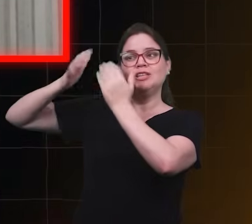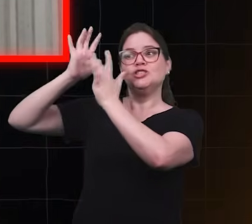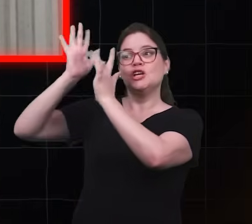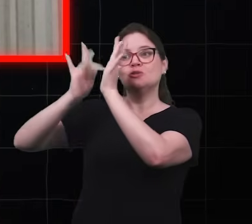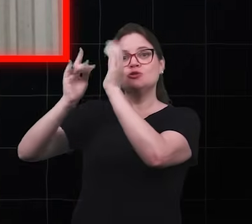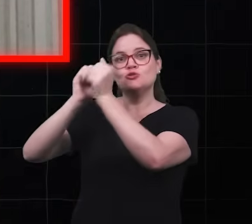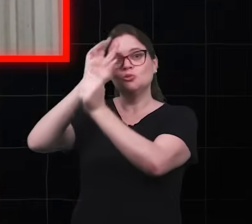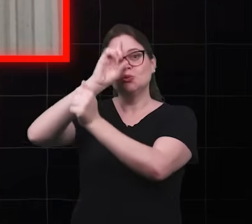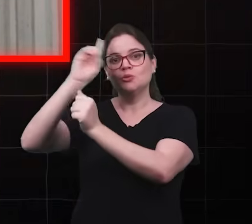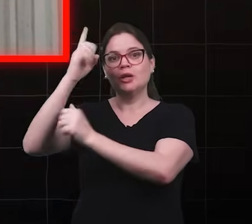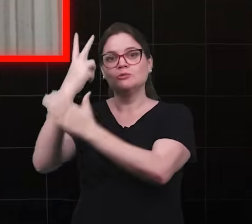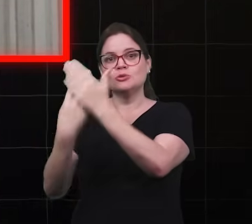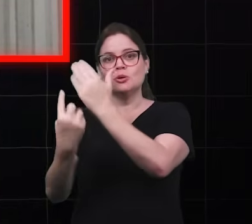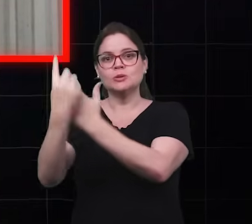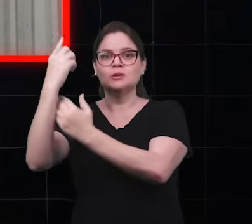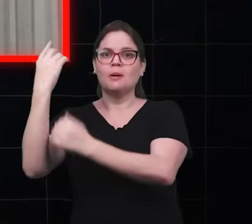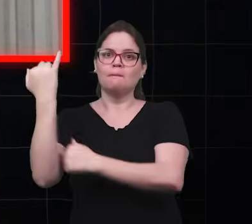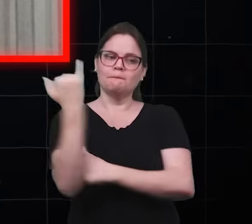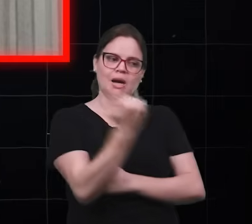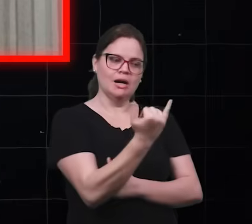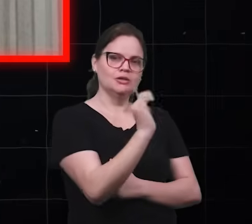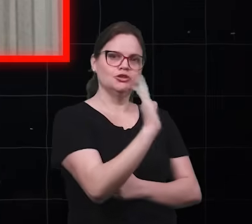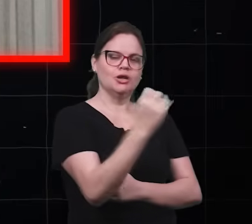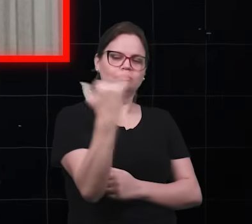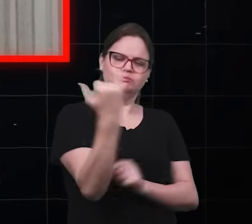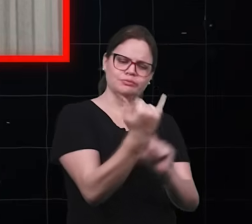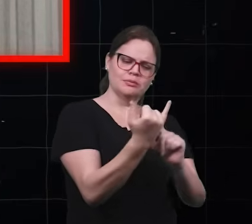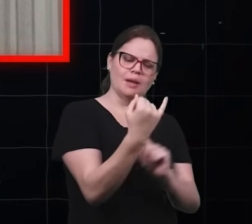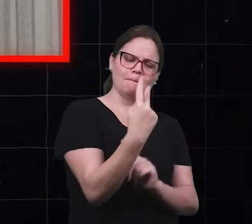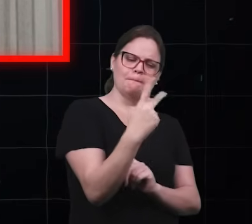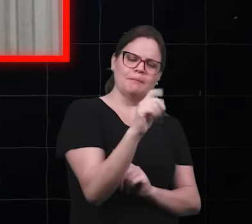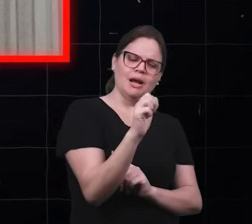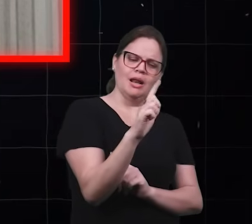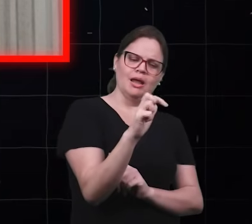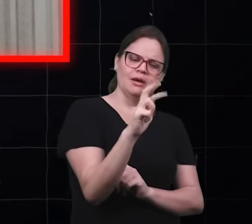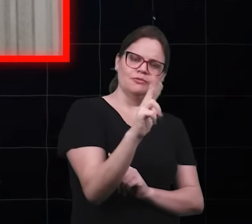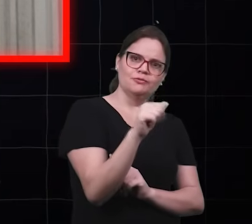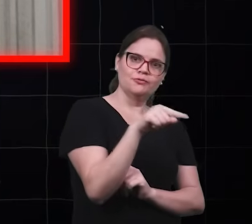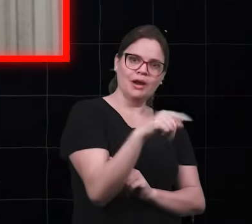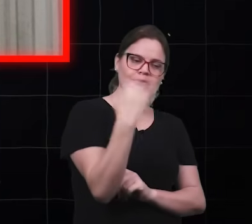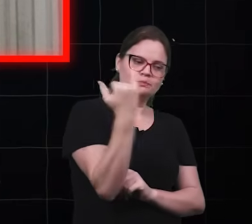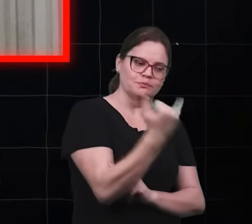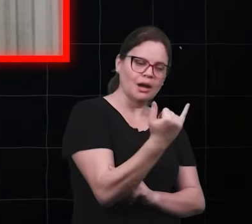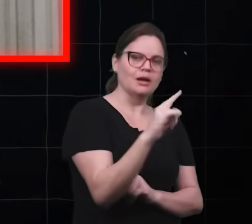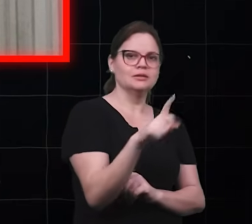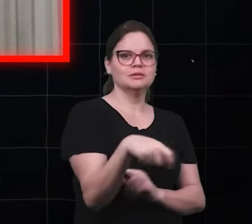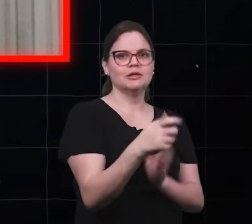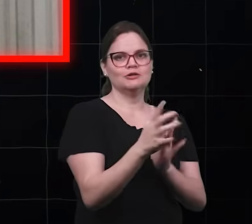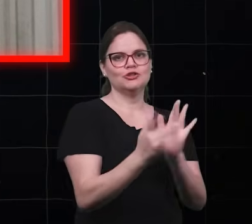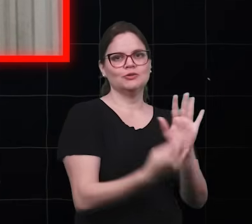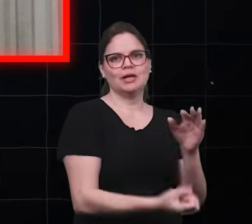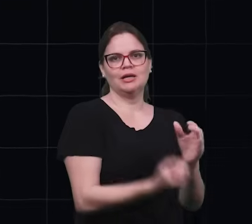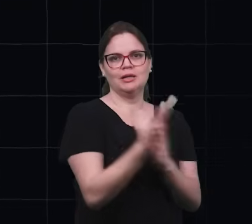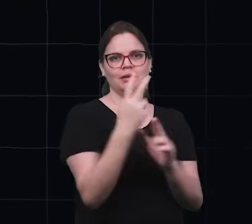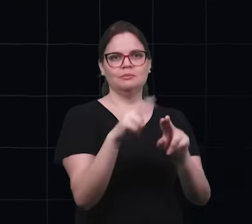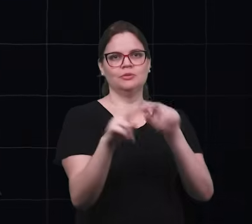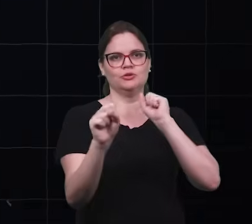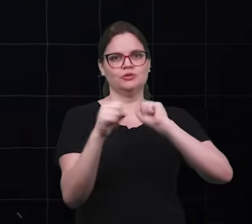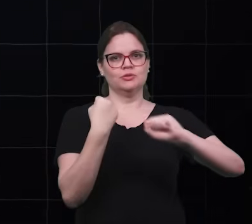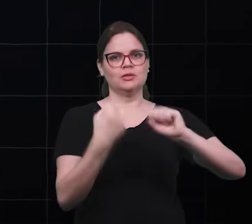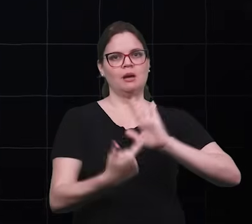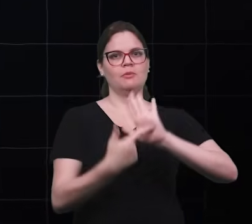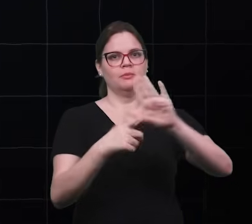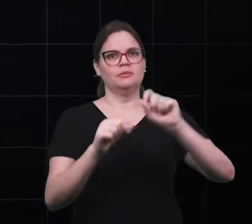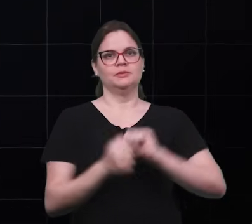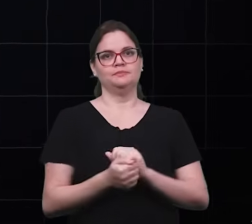as coisas pela sua palavra. Por isso o salmista no Salmo 119, 105 diz, né?